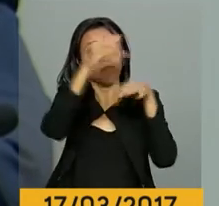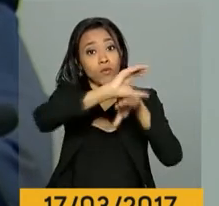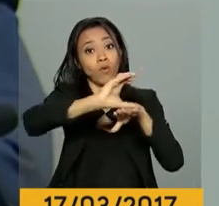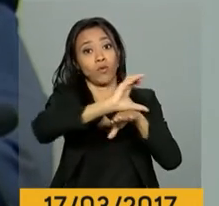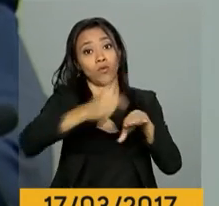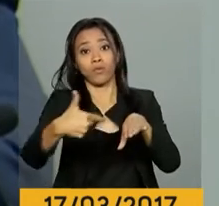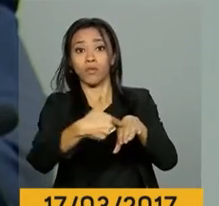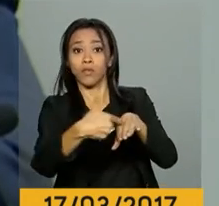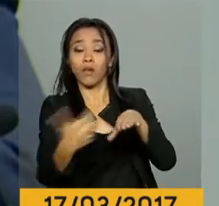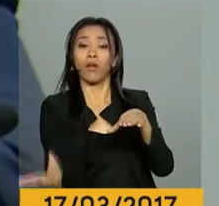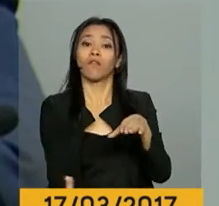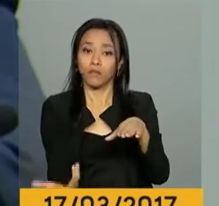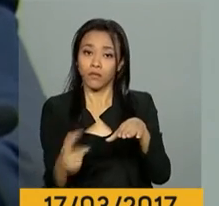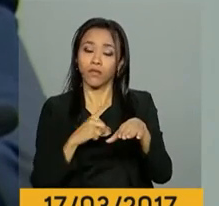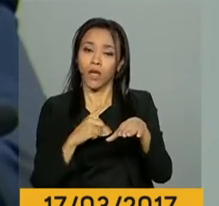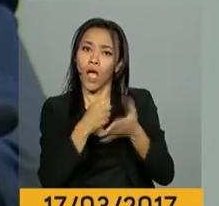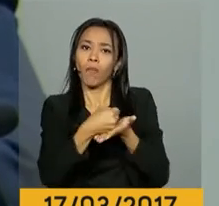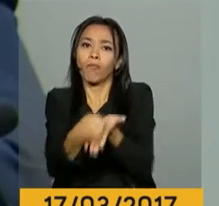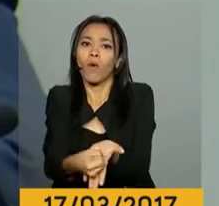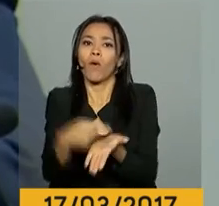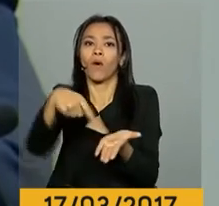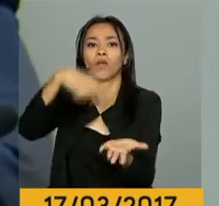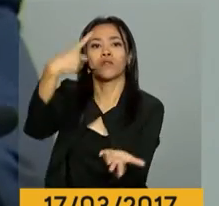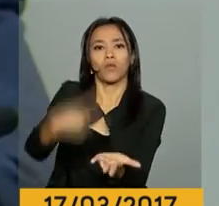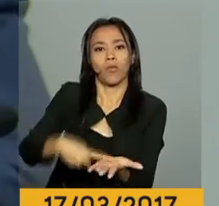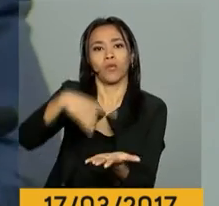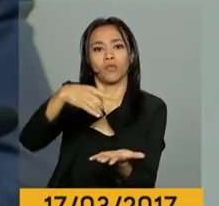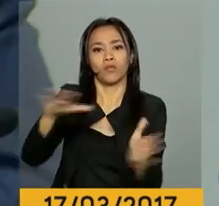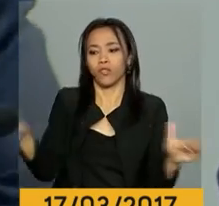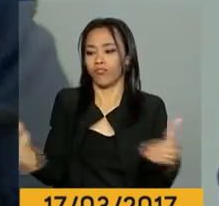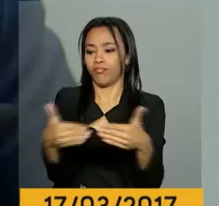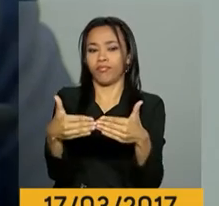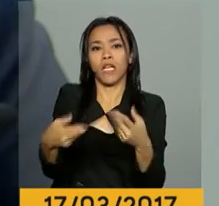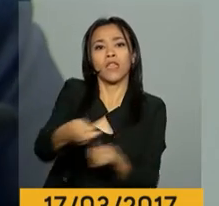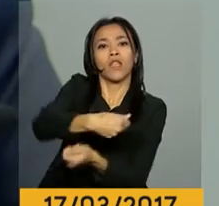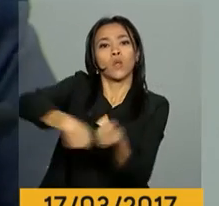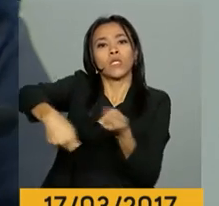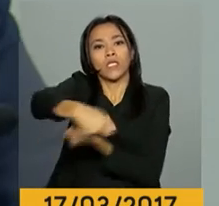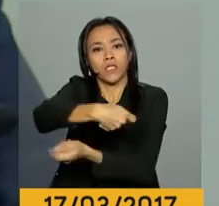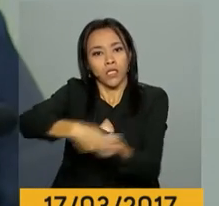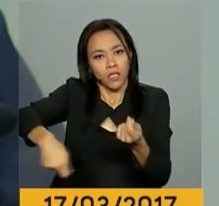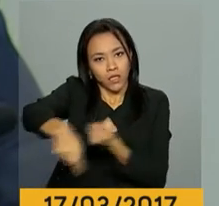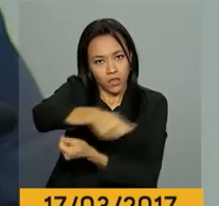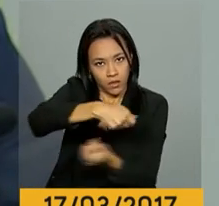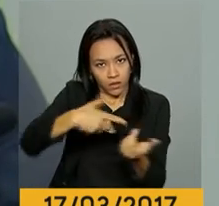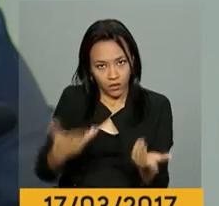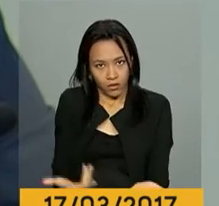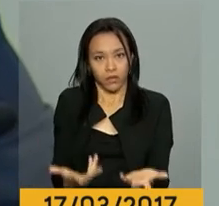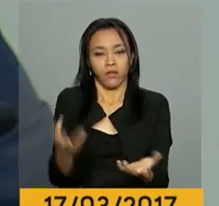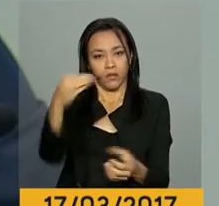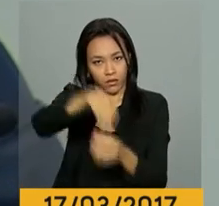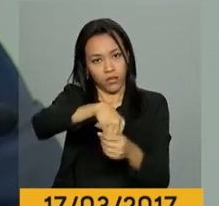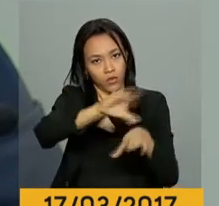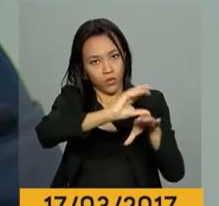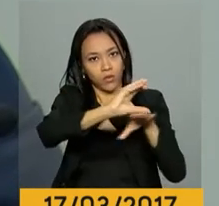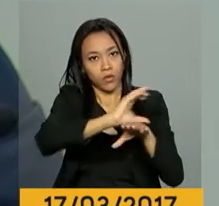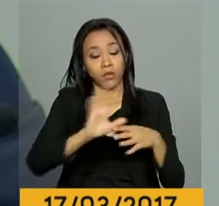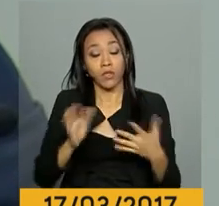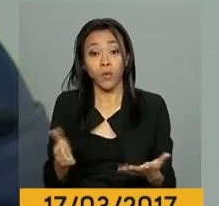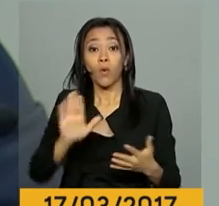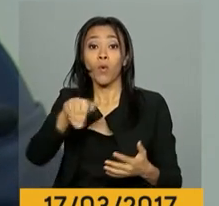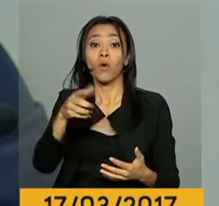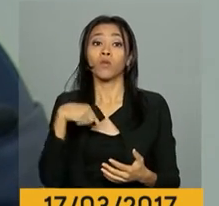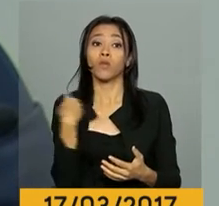dispositivos, outros preceitos, outros ajustamentos que não estivessem previstos no texto constitucional. Então, quando nós